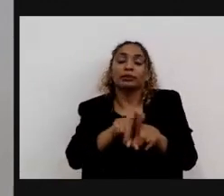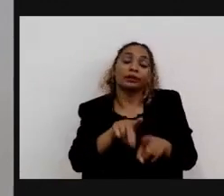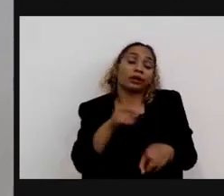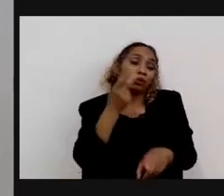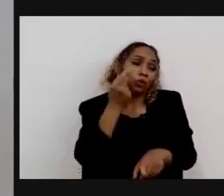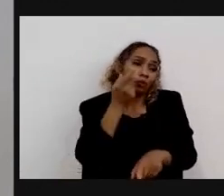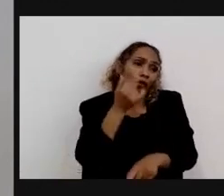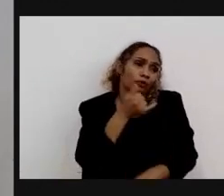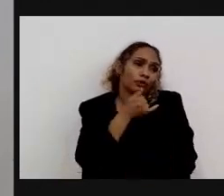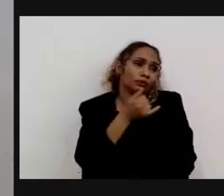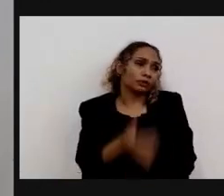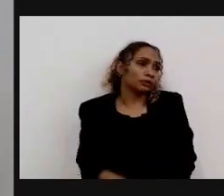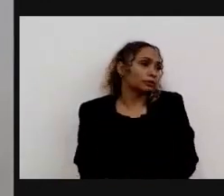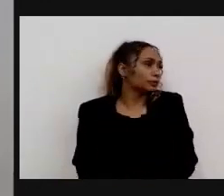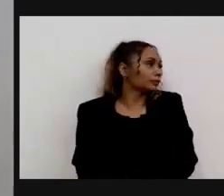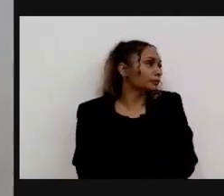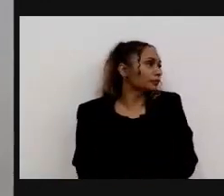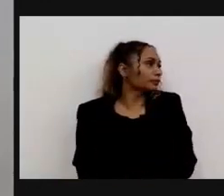infelizmente